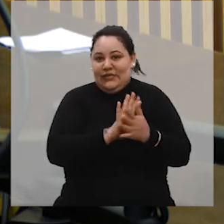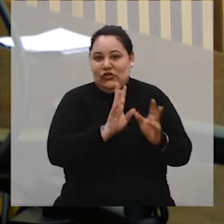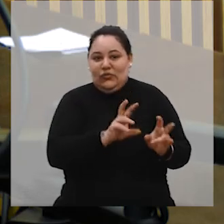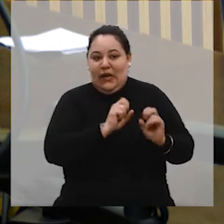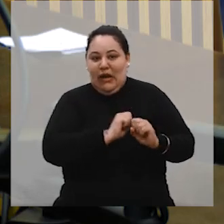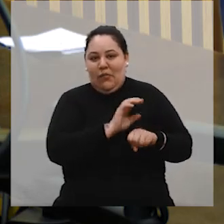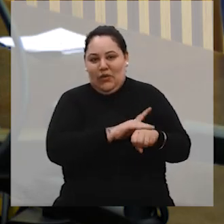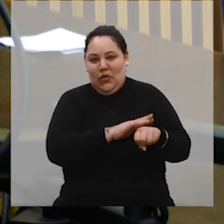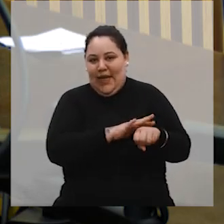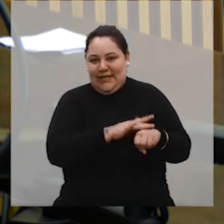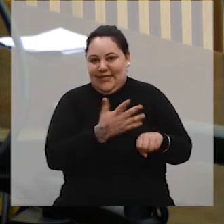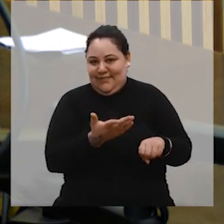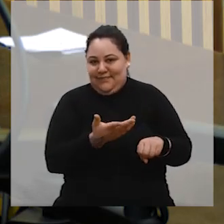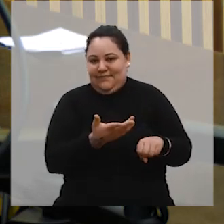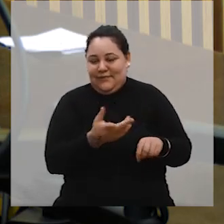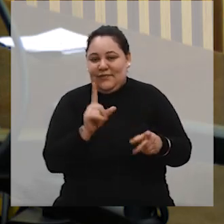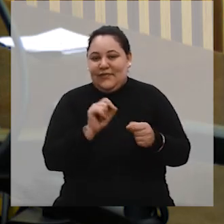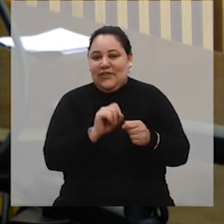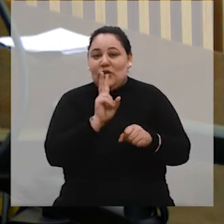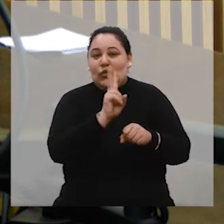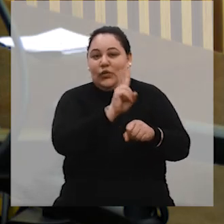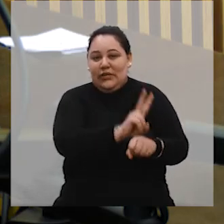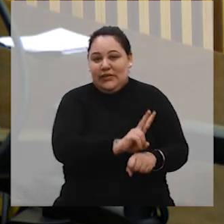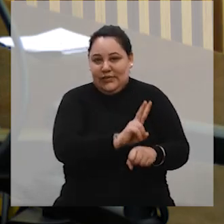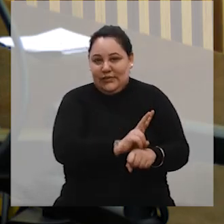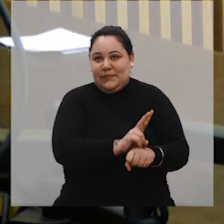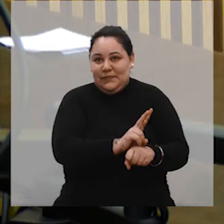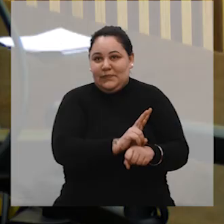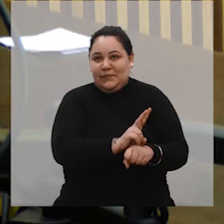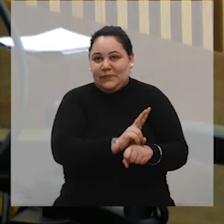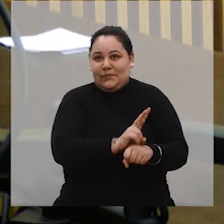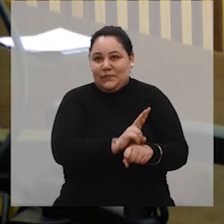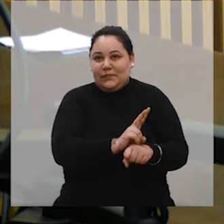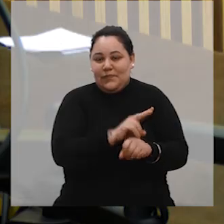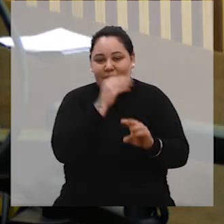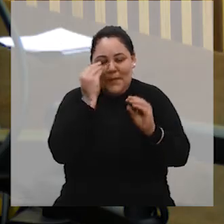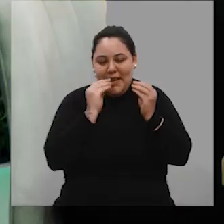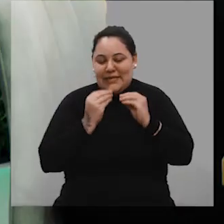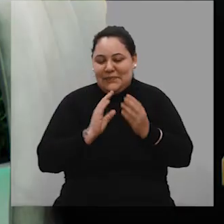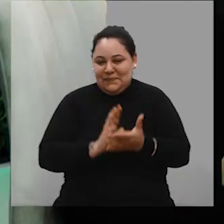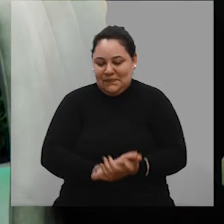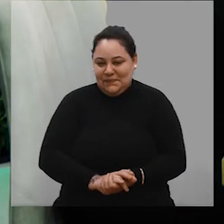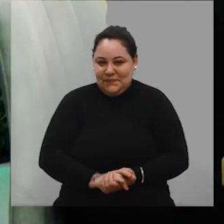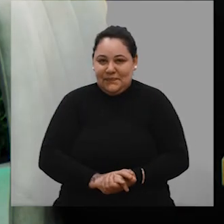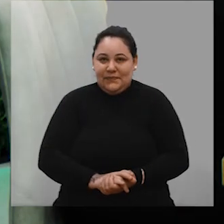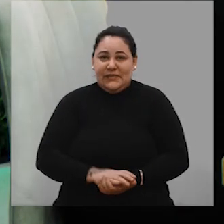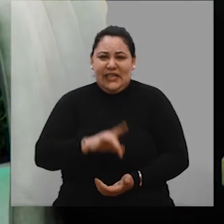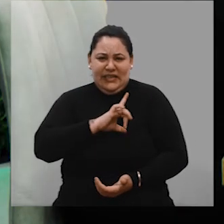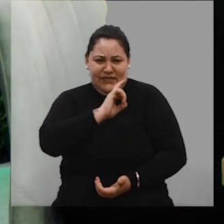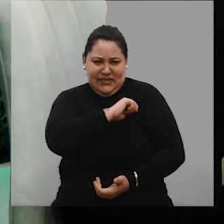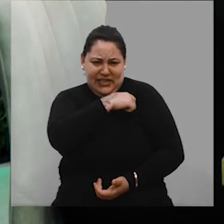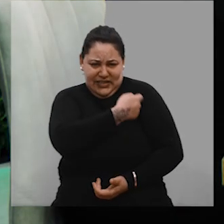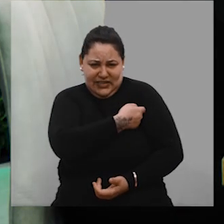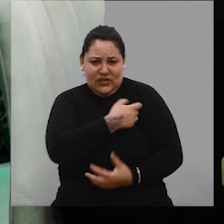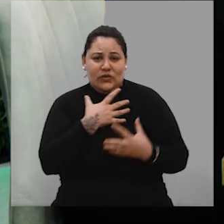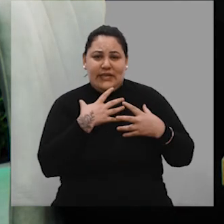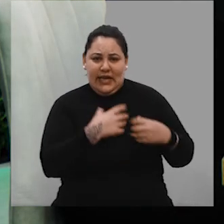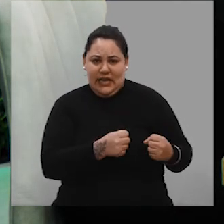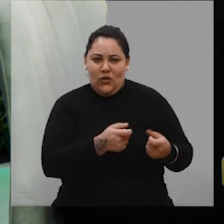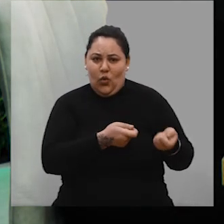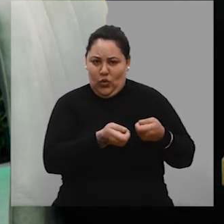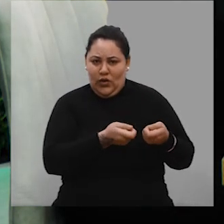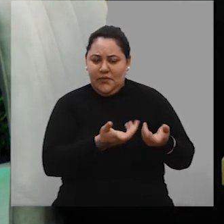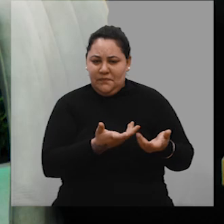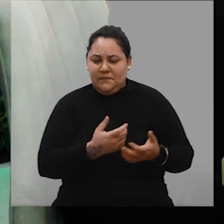adquirir uma doença cuidando da sua beleza, né? Há uma fiscalização da secretaria quanto a